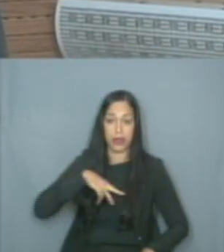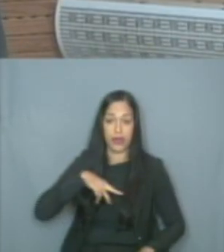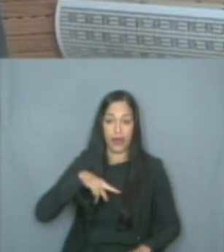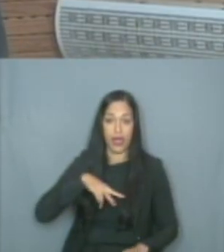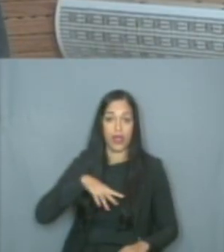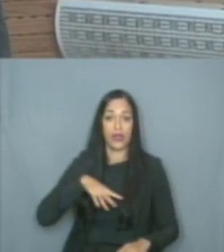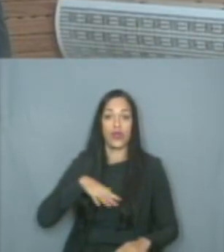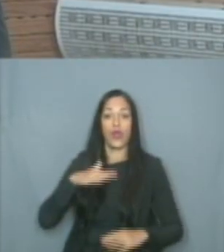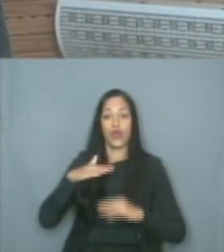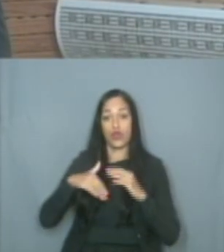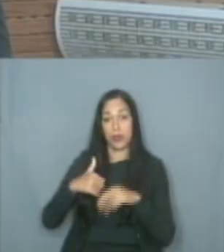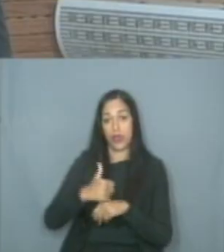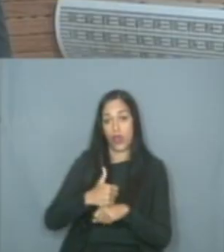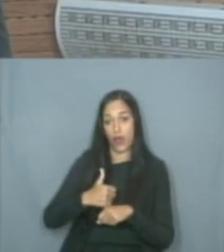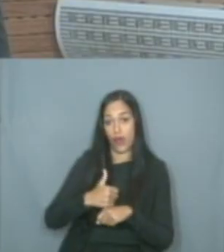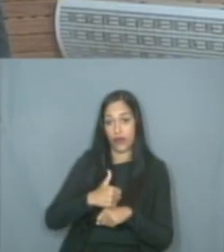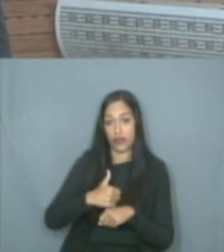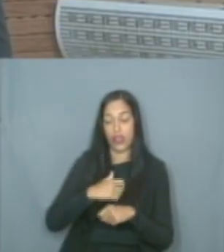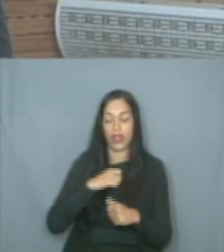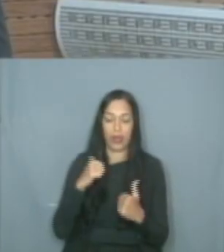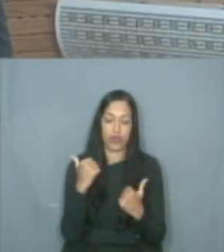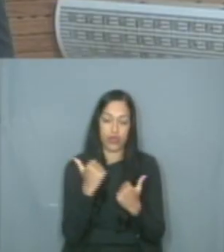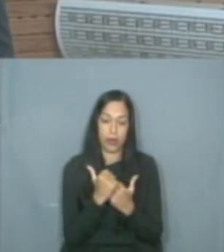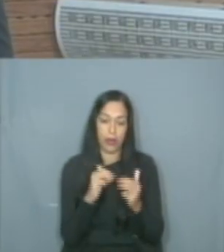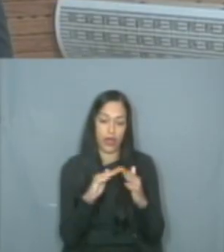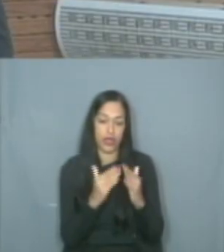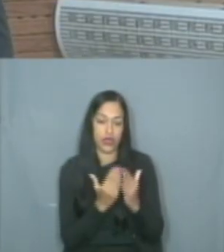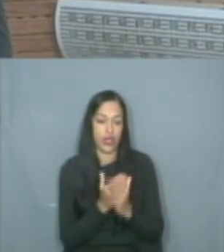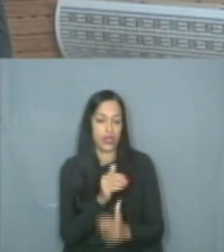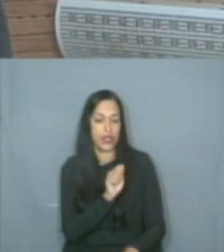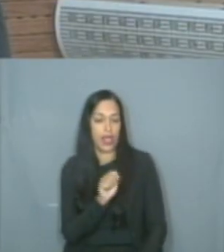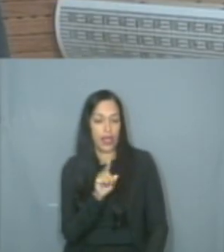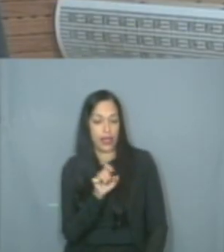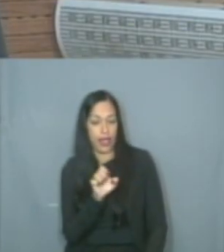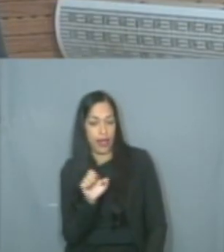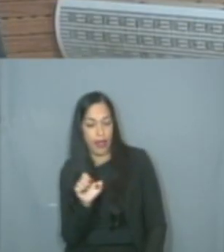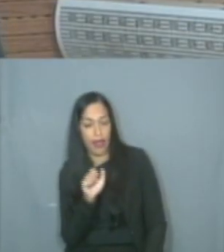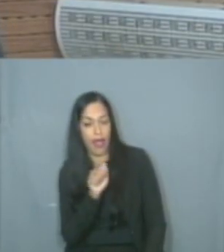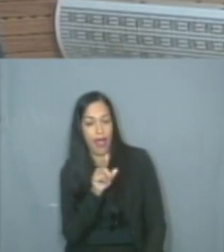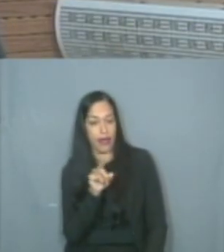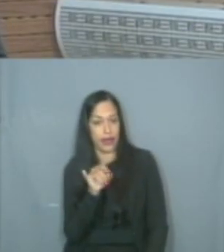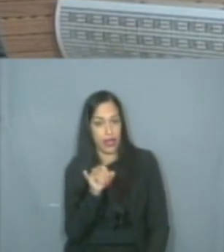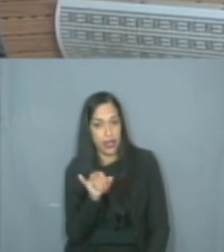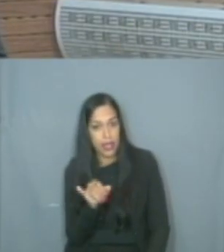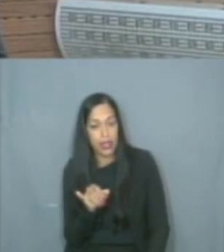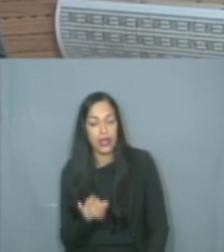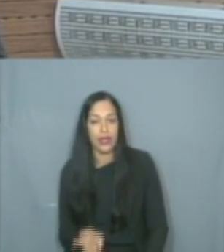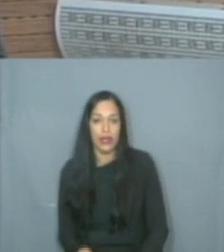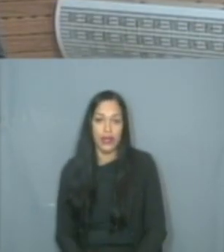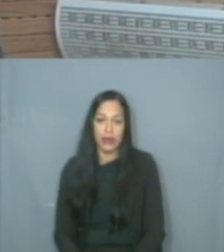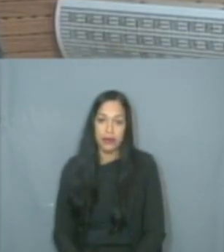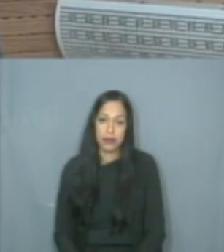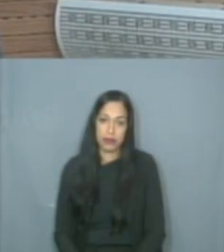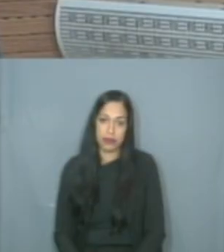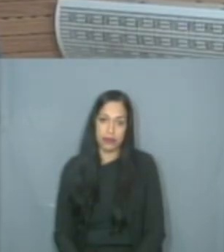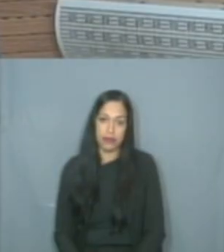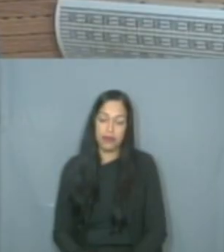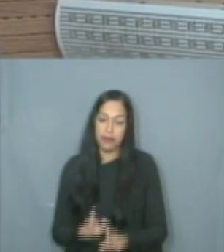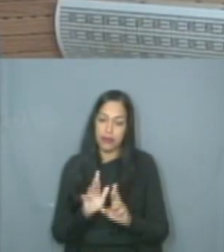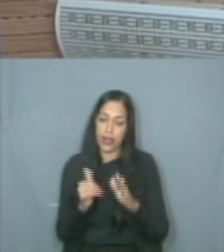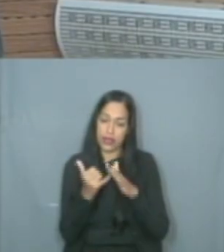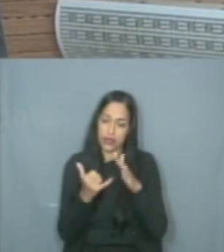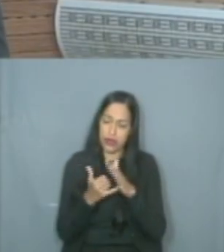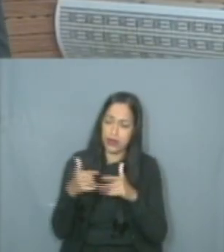fazem esse suporte nas escolas, a ADEs, a ADIs, diversas entidades também que militam a questão